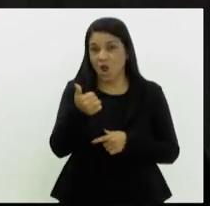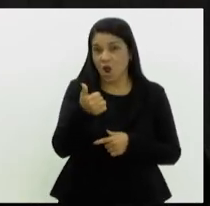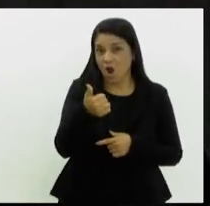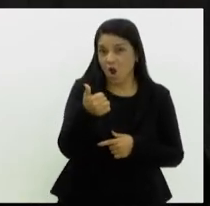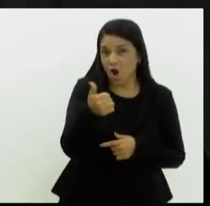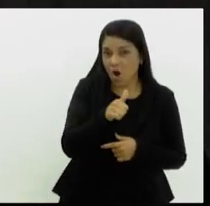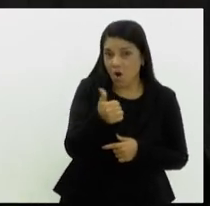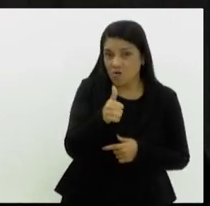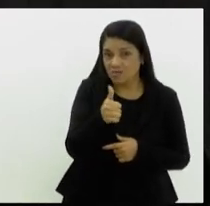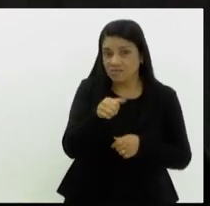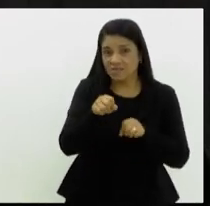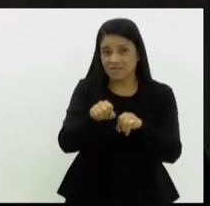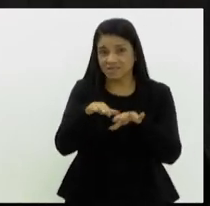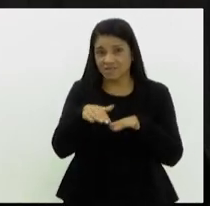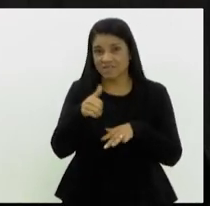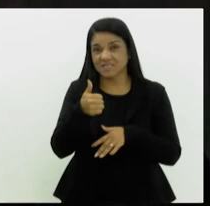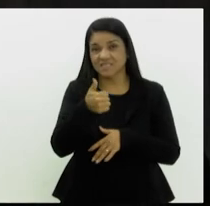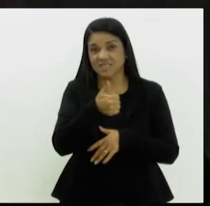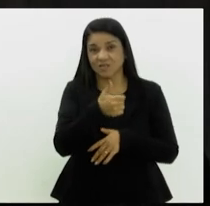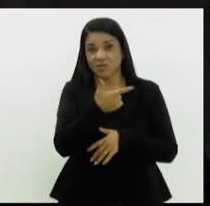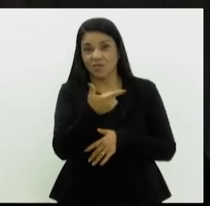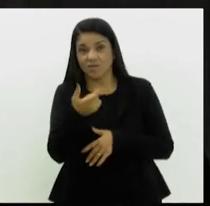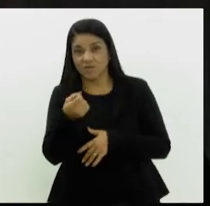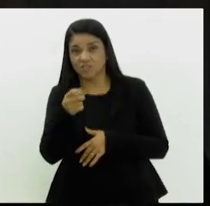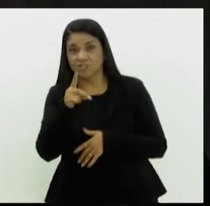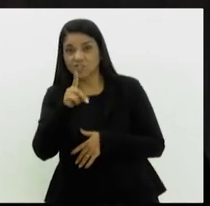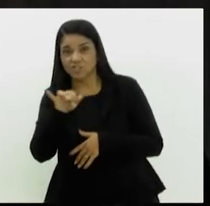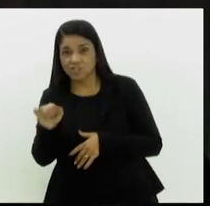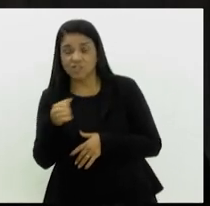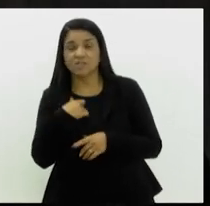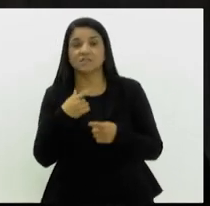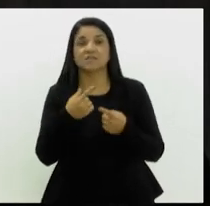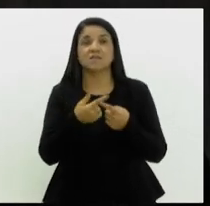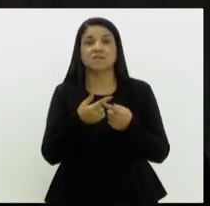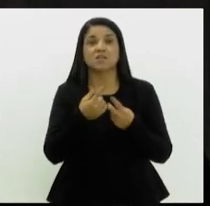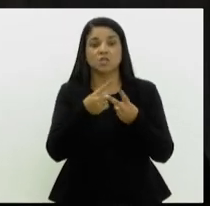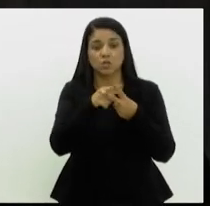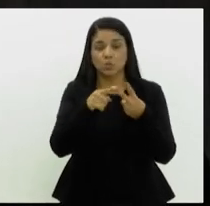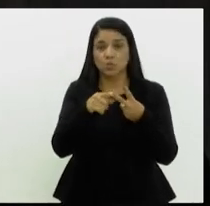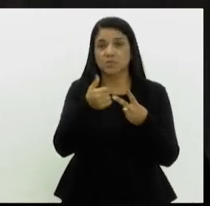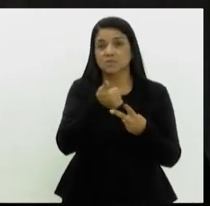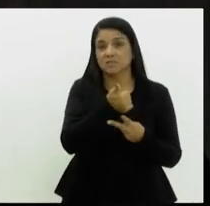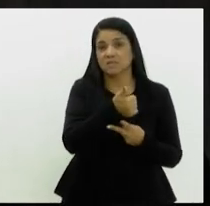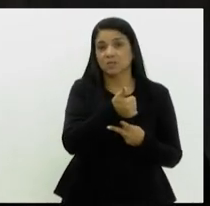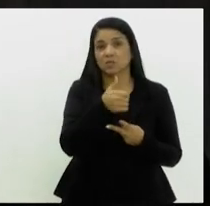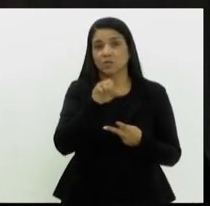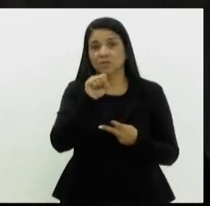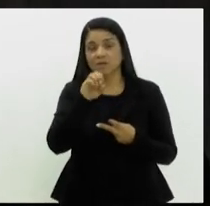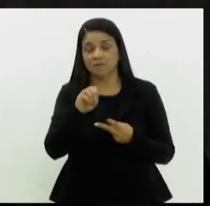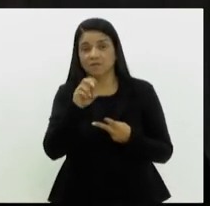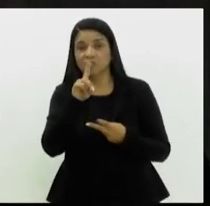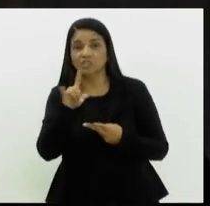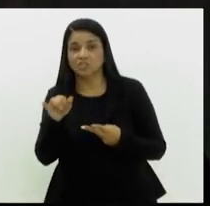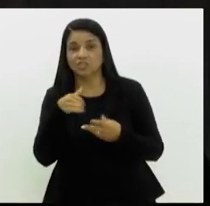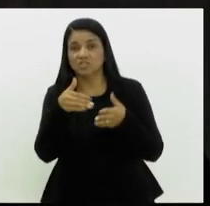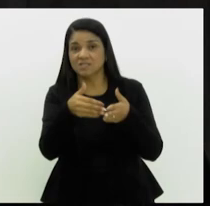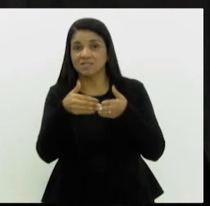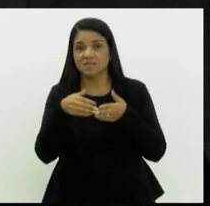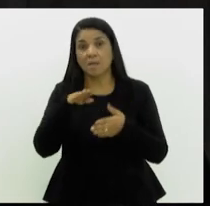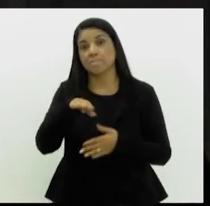dias e duas apenas 180 dias de licença para as mães. Ainda que o nosso projeto